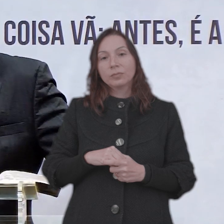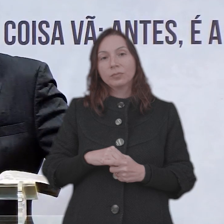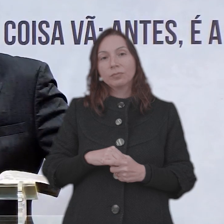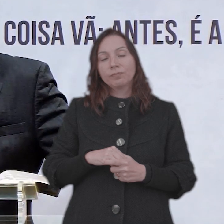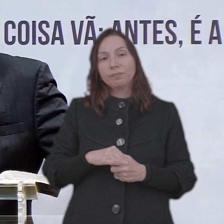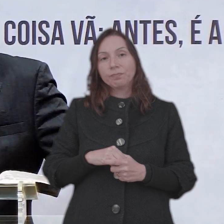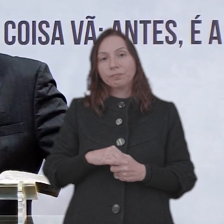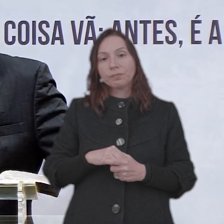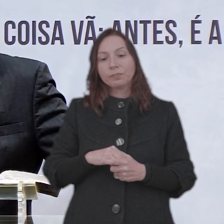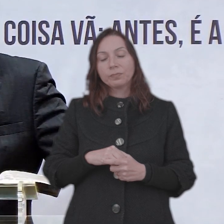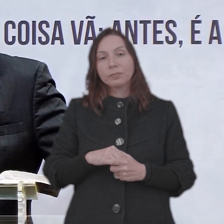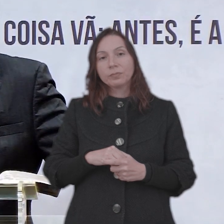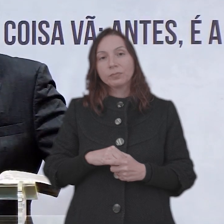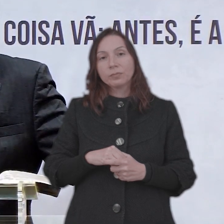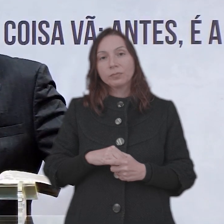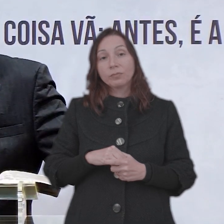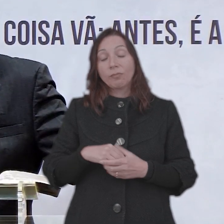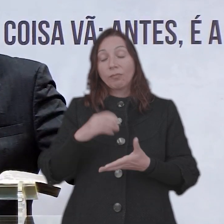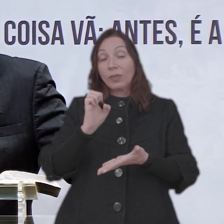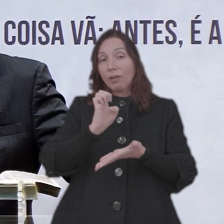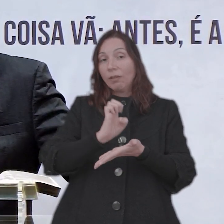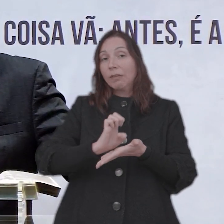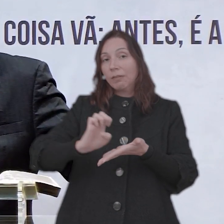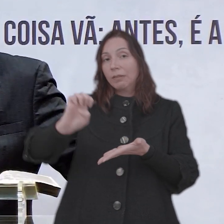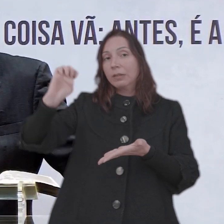Meus amados irmãos, Elias,